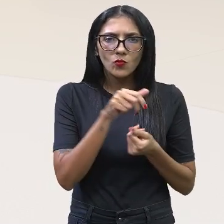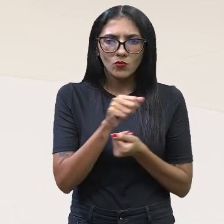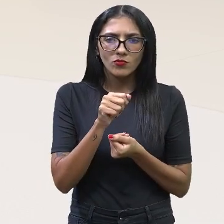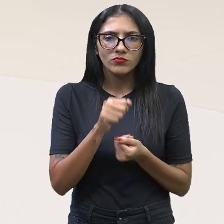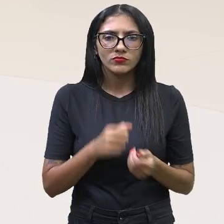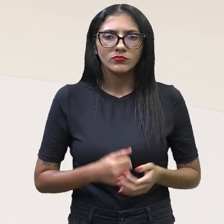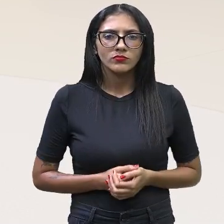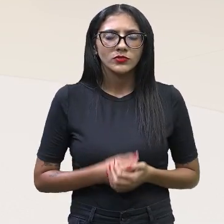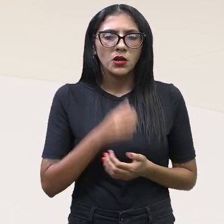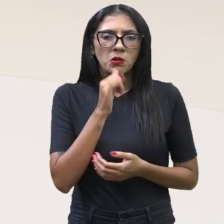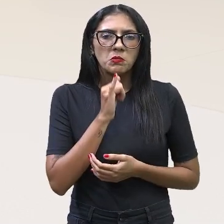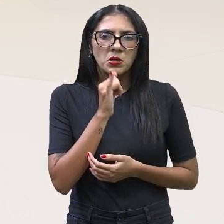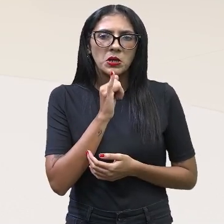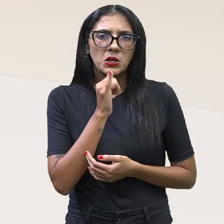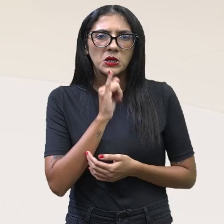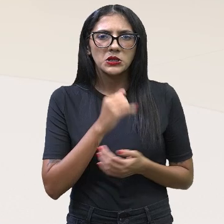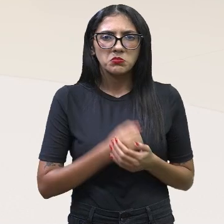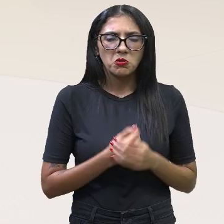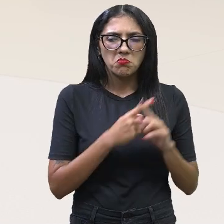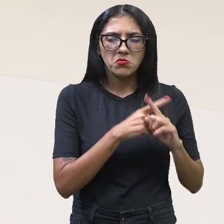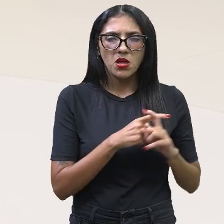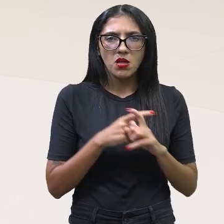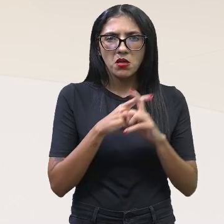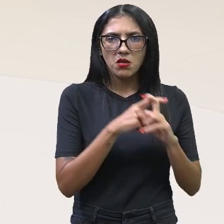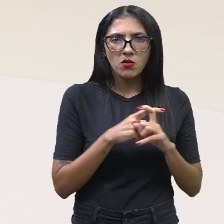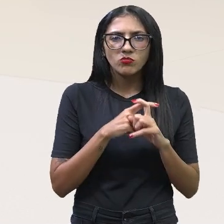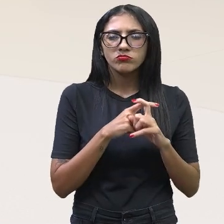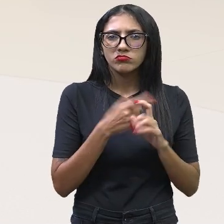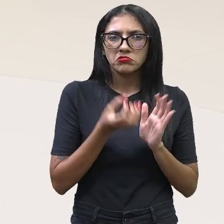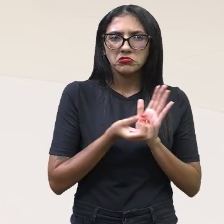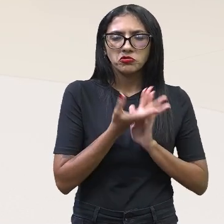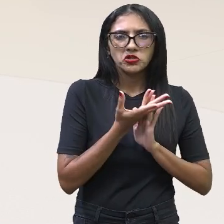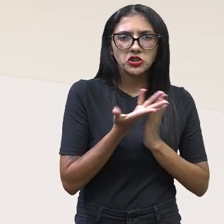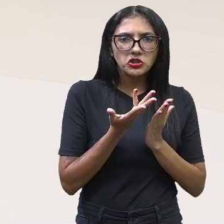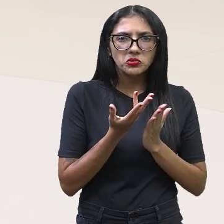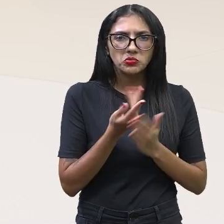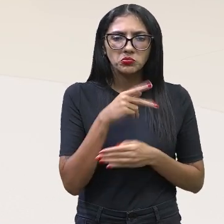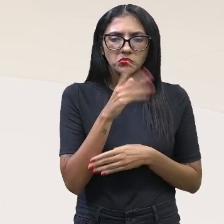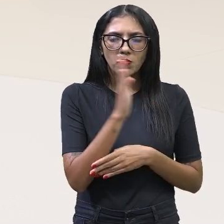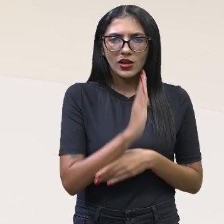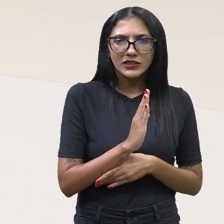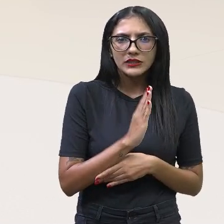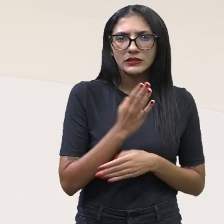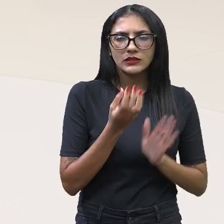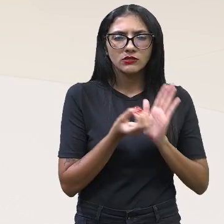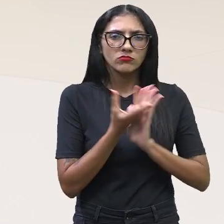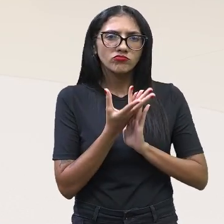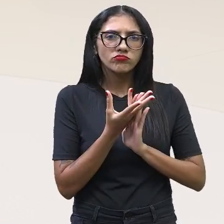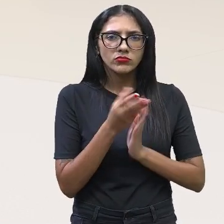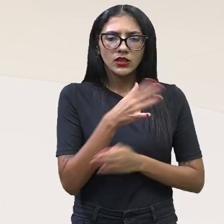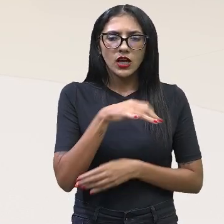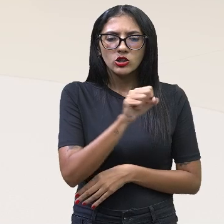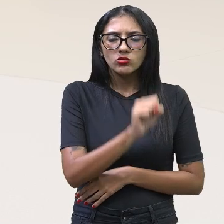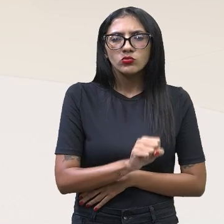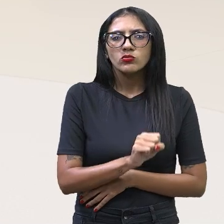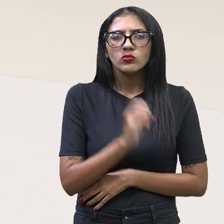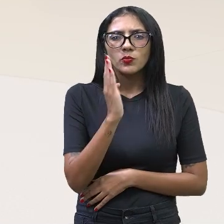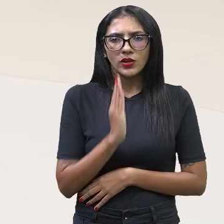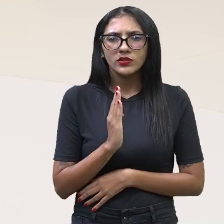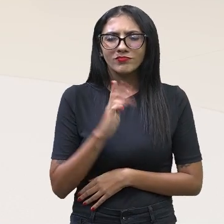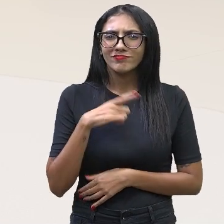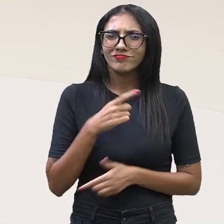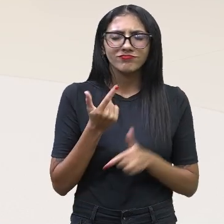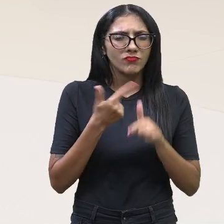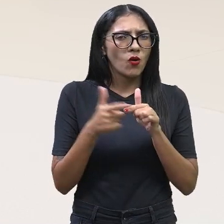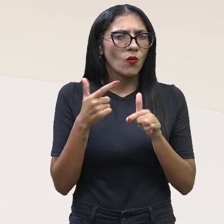como o neonazismo, que surgiu aqui no Brasil, por exemplo. E de vez em quando explode aí o neonazismo lá no sul do Brasil. Isso é uma loucura, esse